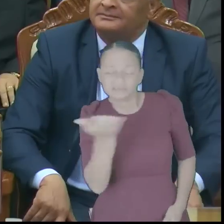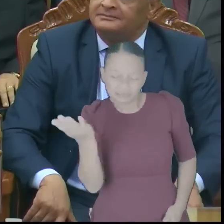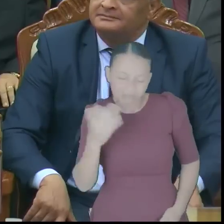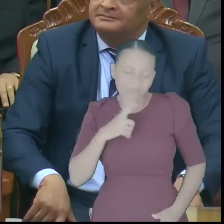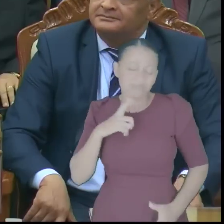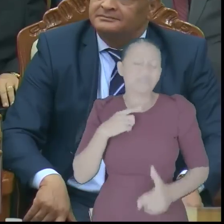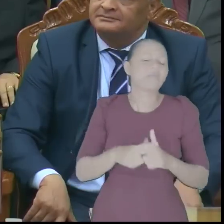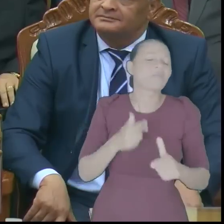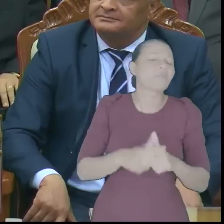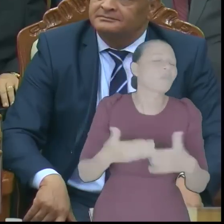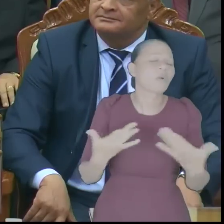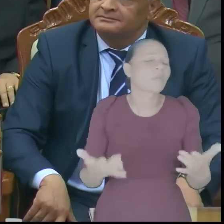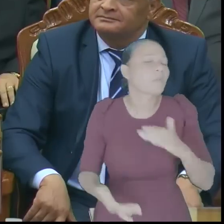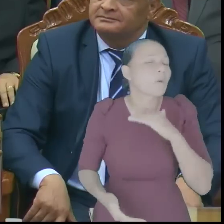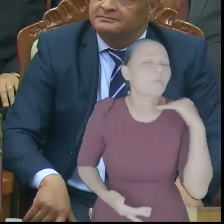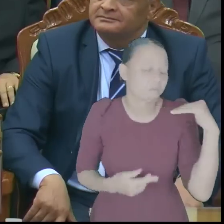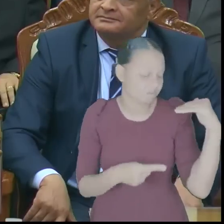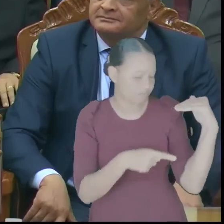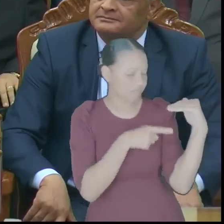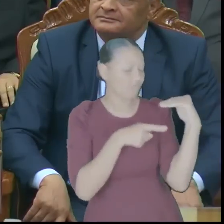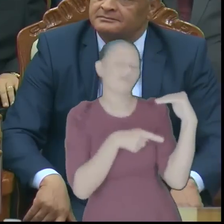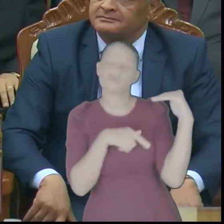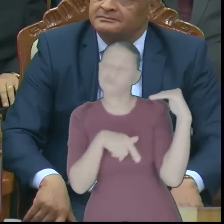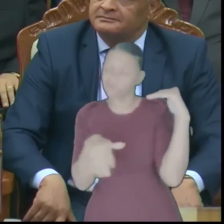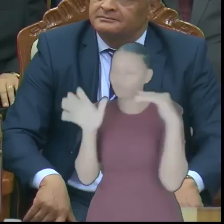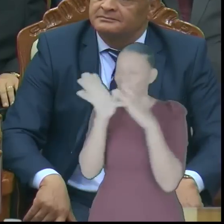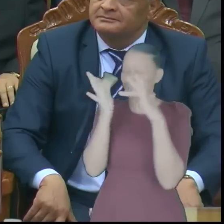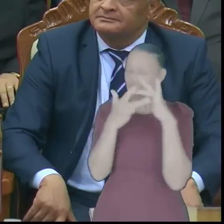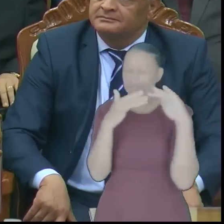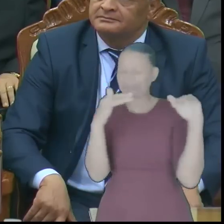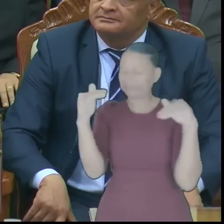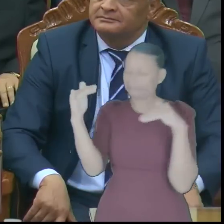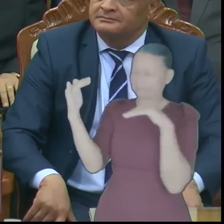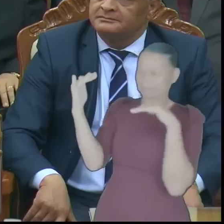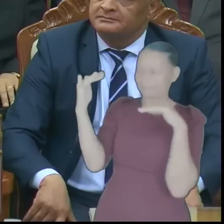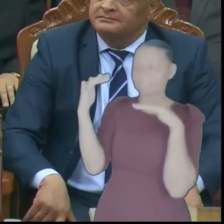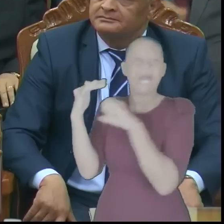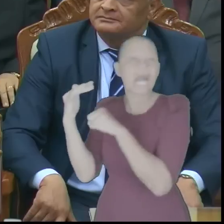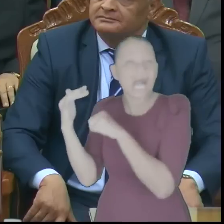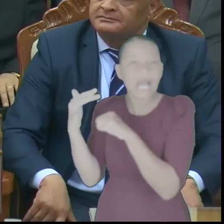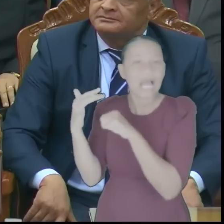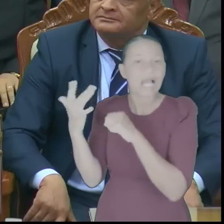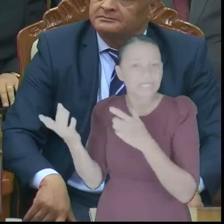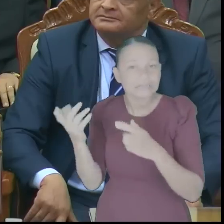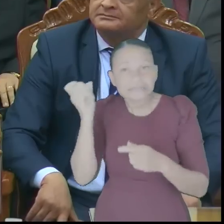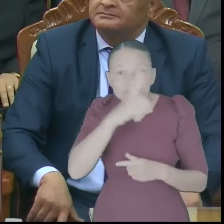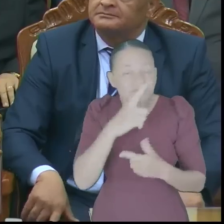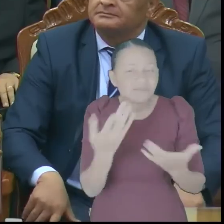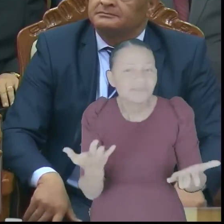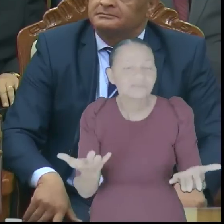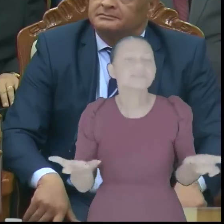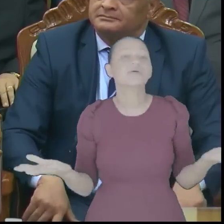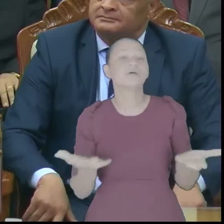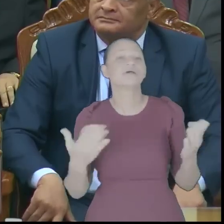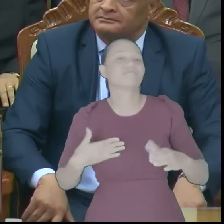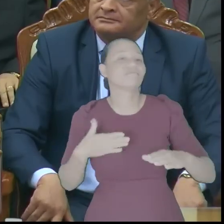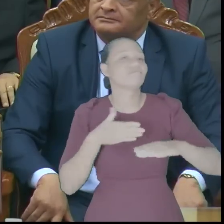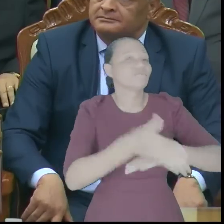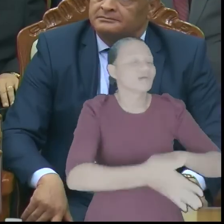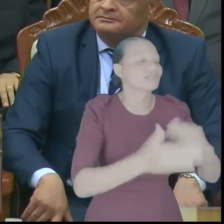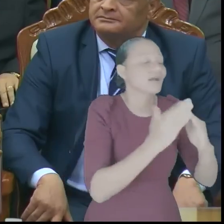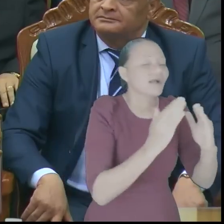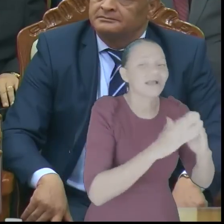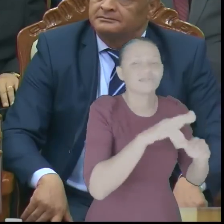Qual é o problema da morte? Ela está olhando para Jesus e dizendo: vai ser difícil engolir. Muito difícil. Sabe quando você vai na casa do irmão que você